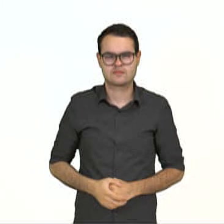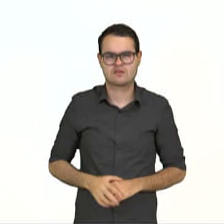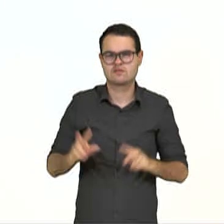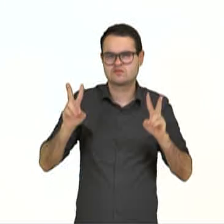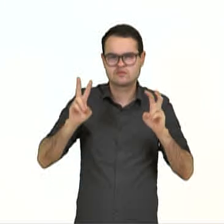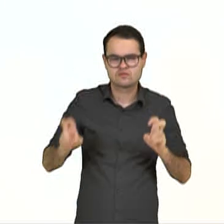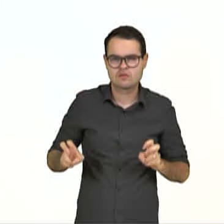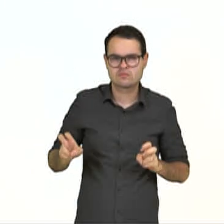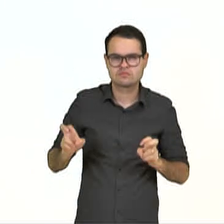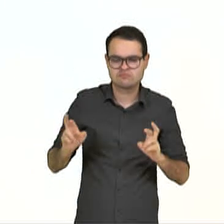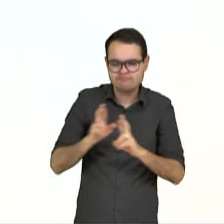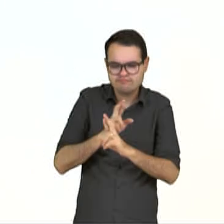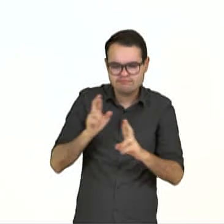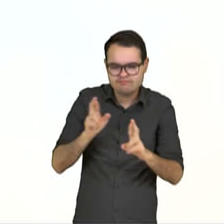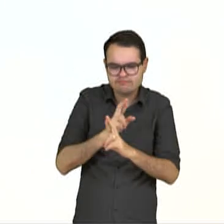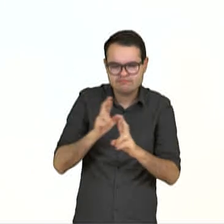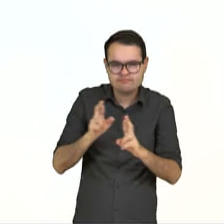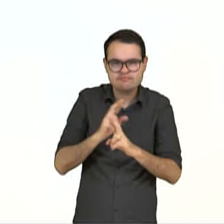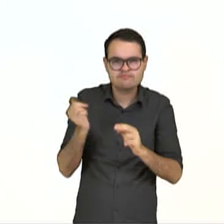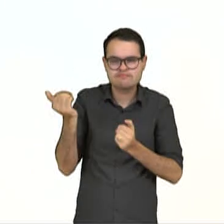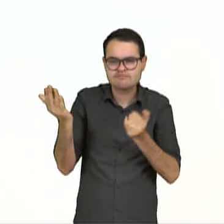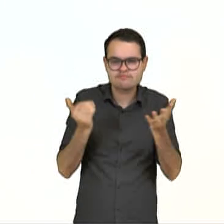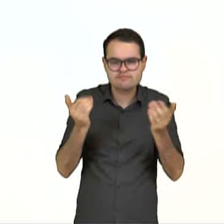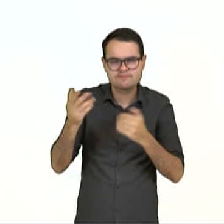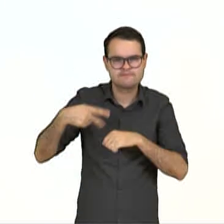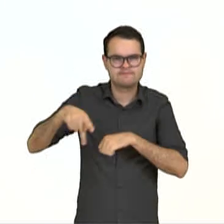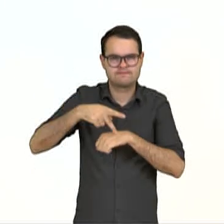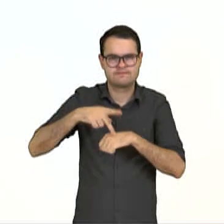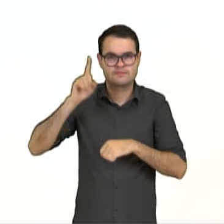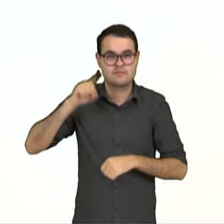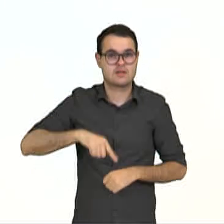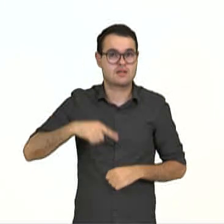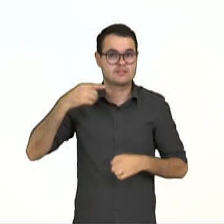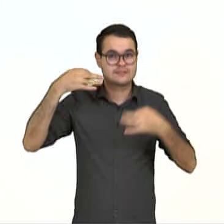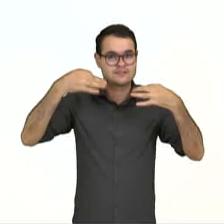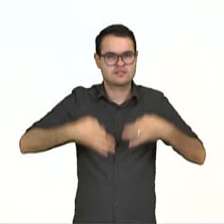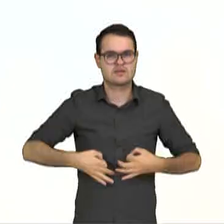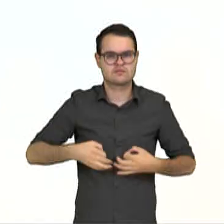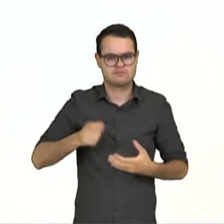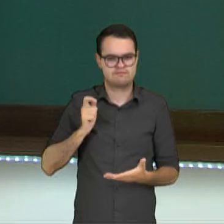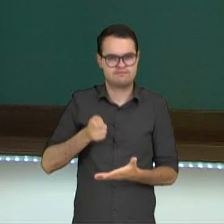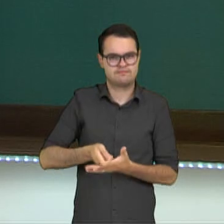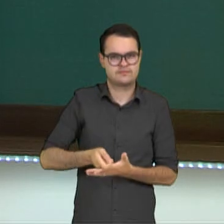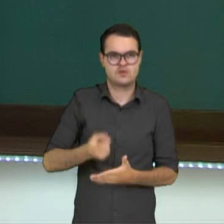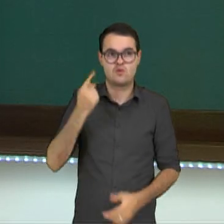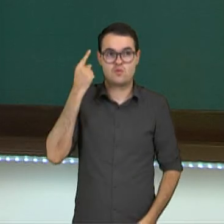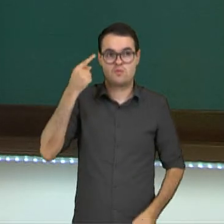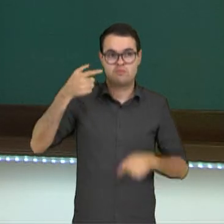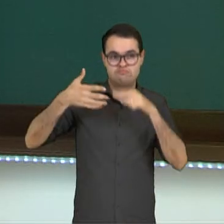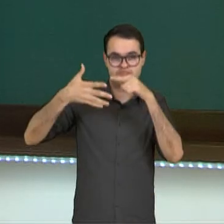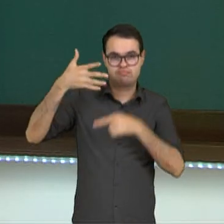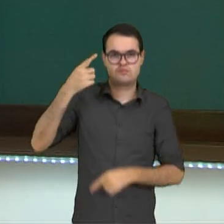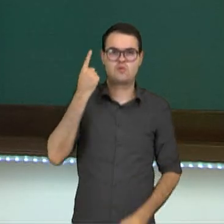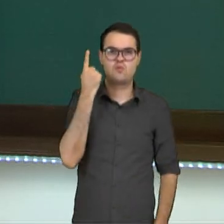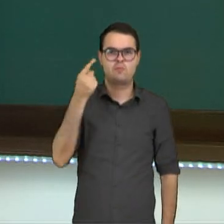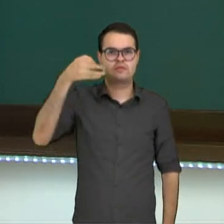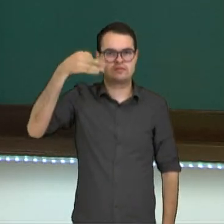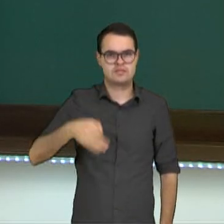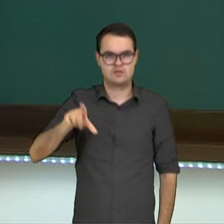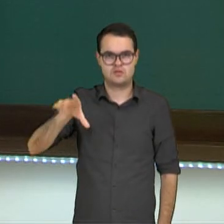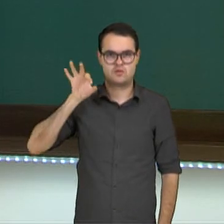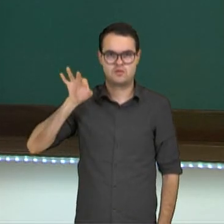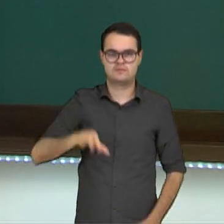relações internacionais dos países, é correto afirmar, lembrando, uma alternativa correta,